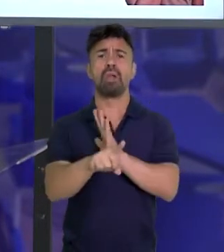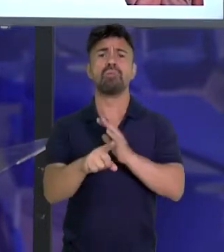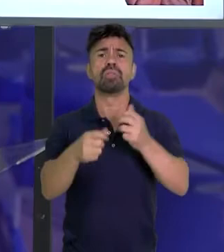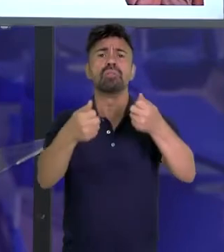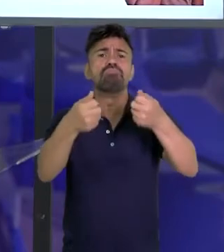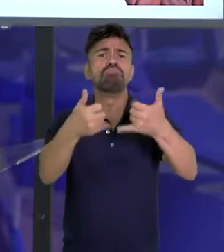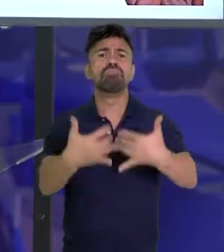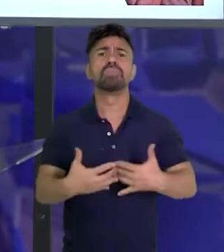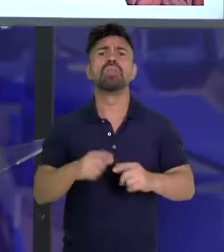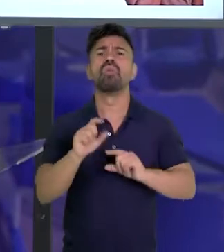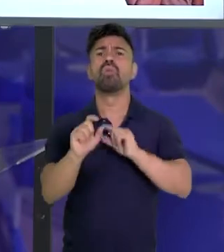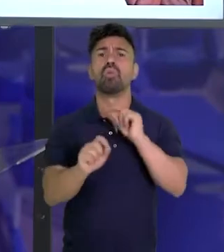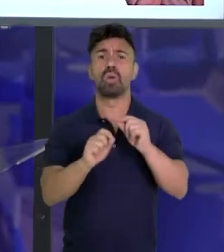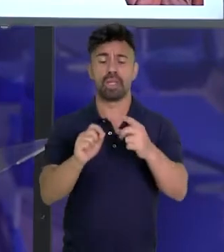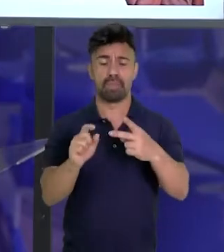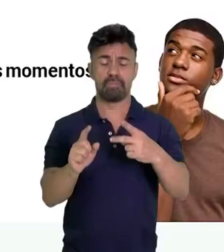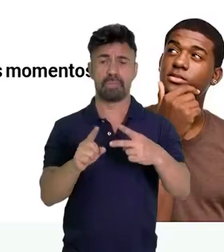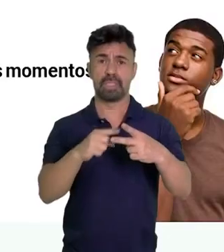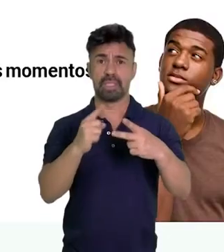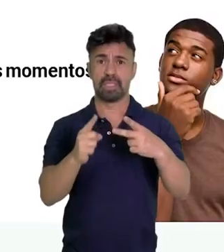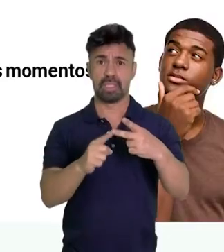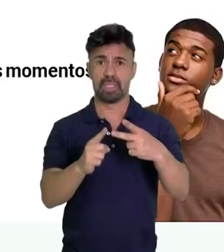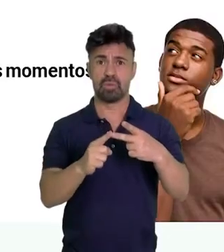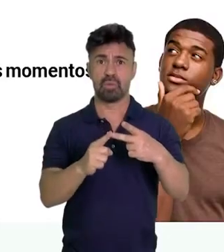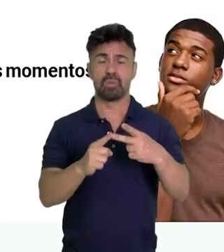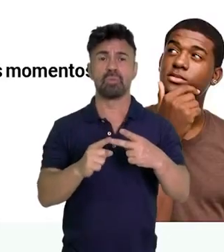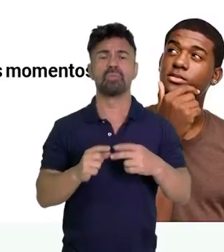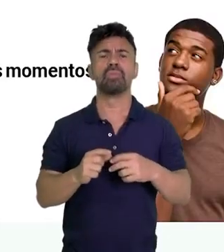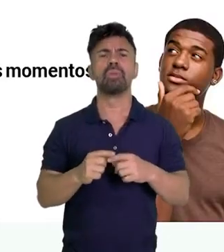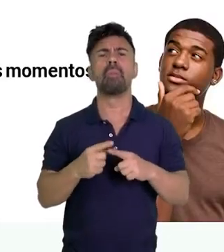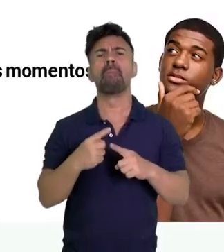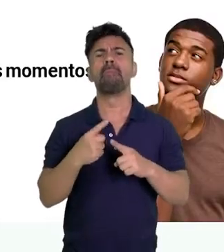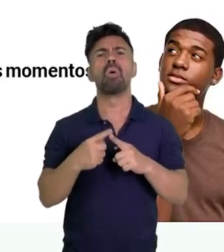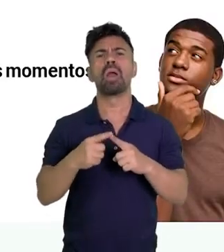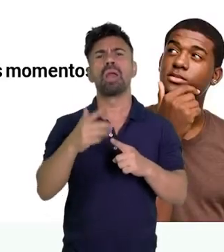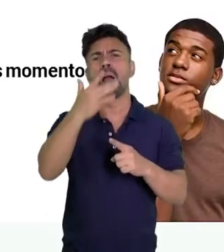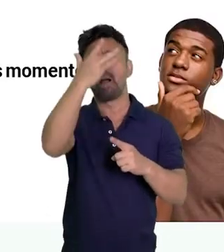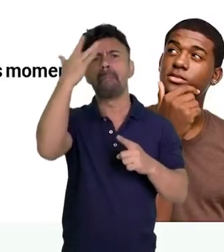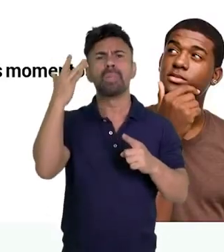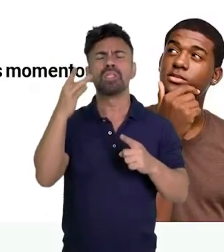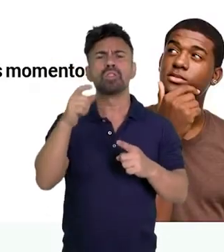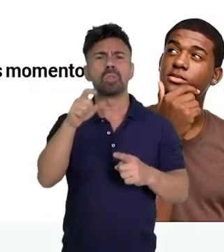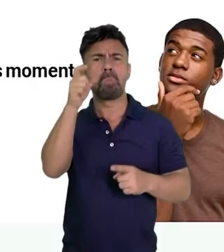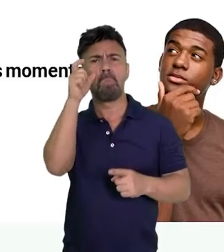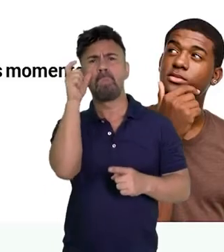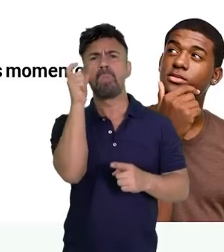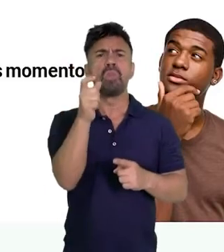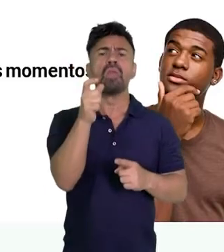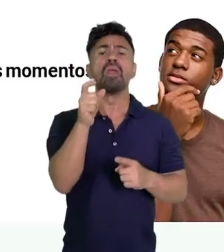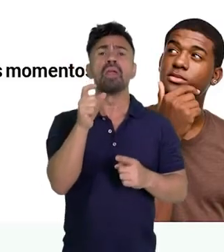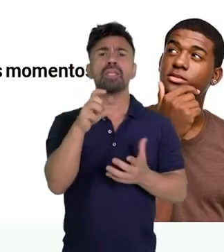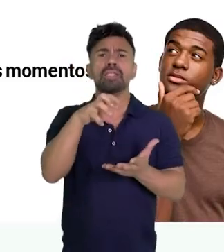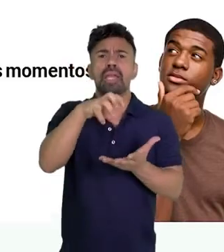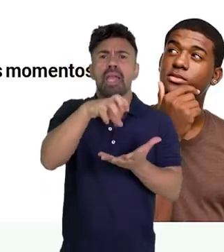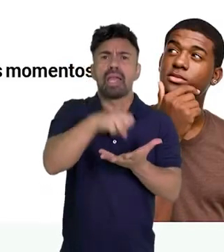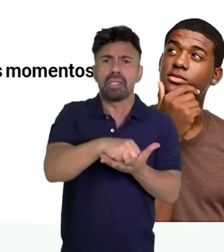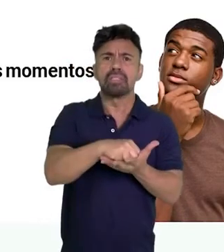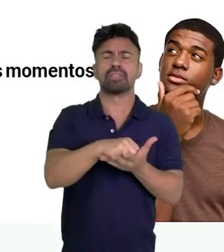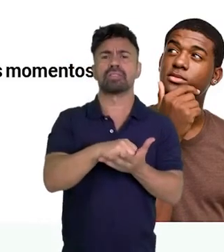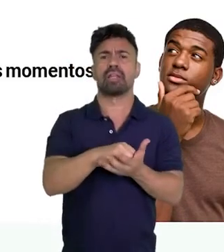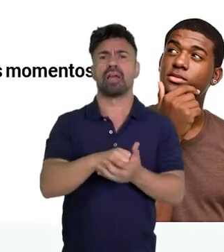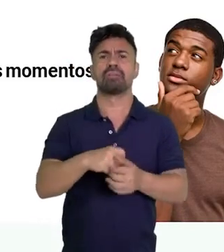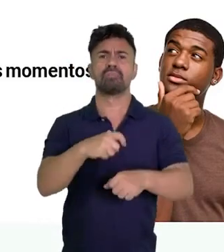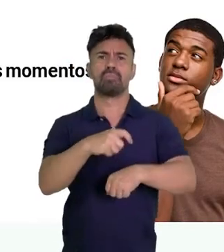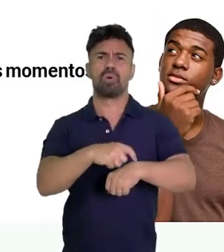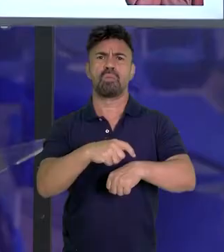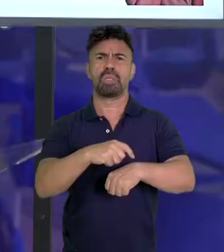contando? E a segunda pergunta é, por que alguém estaria interessado em registrar esses